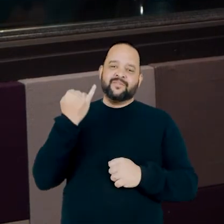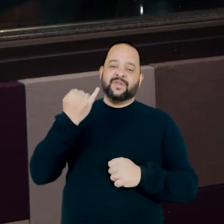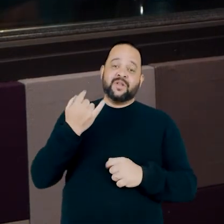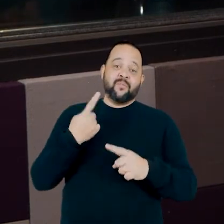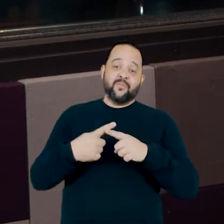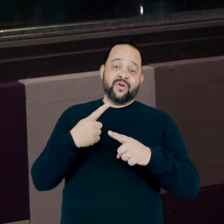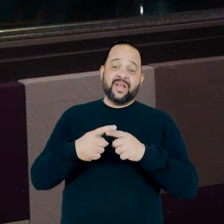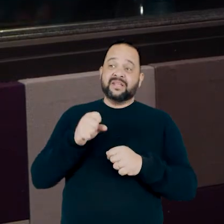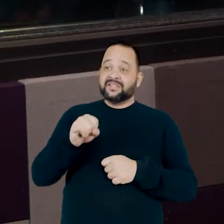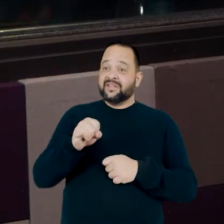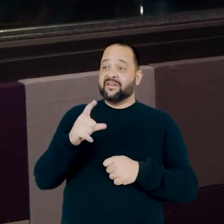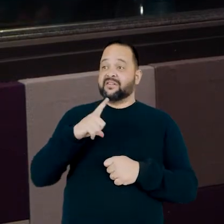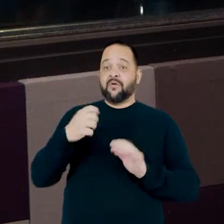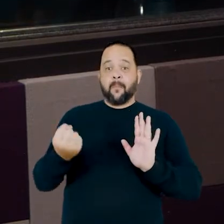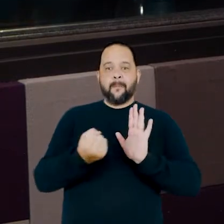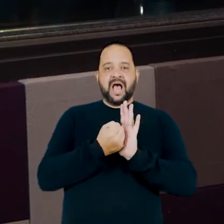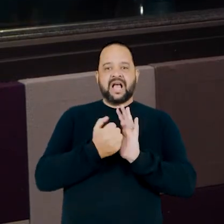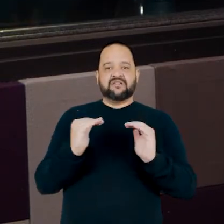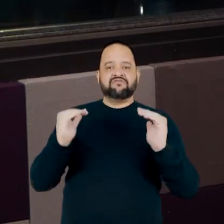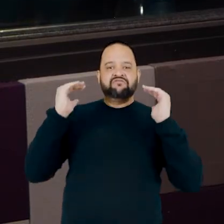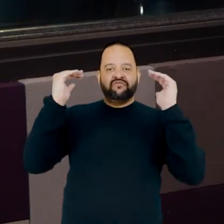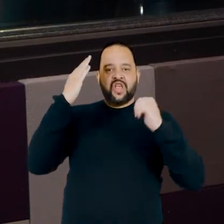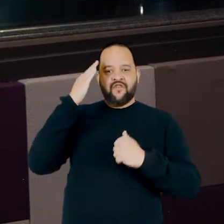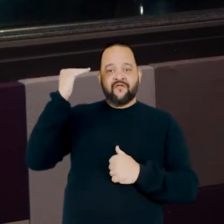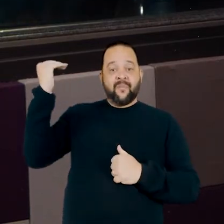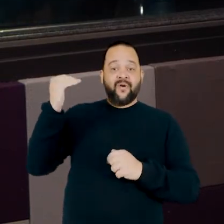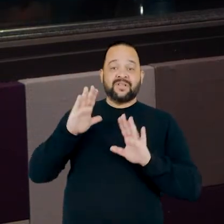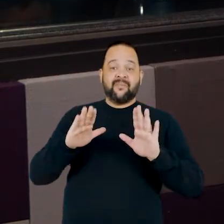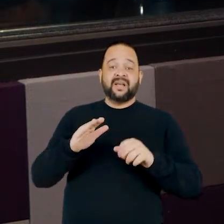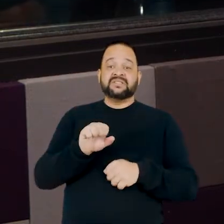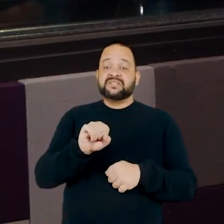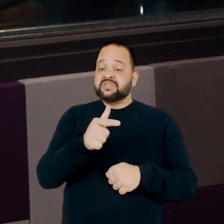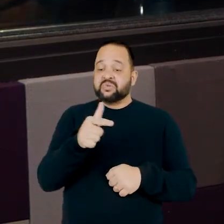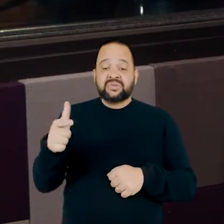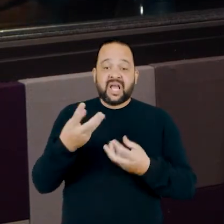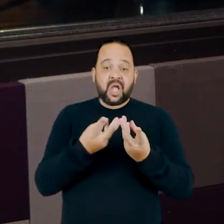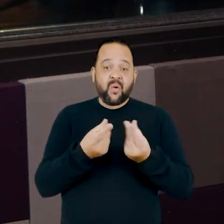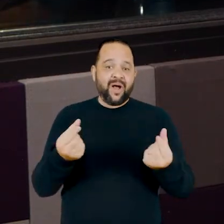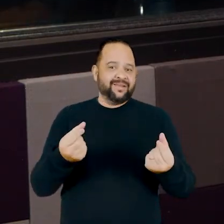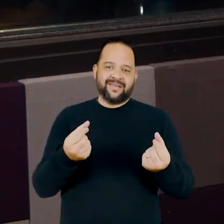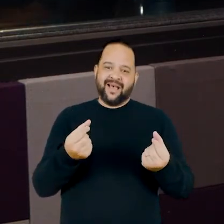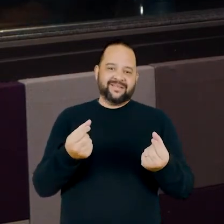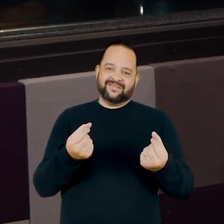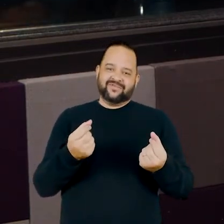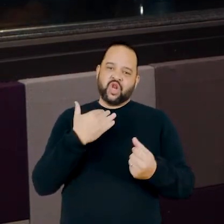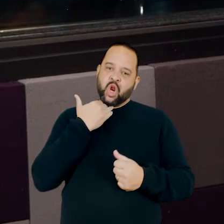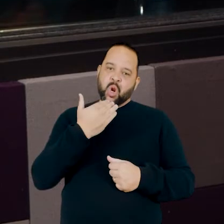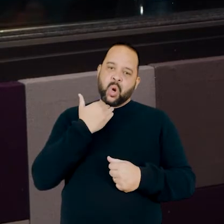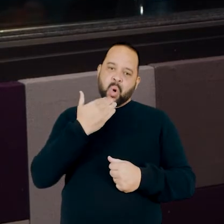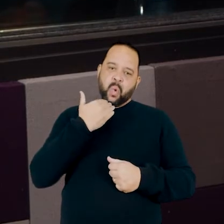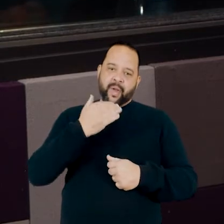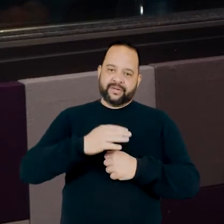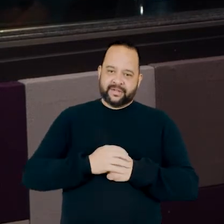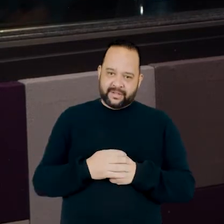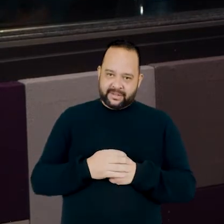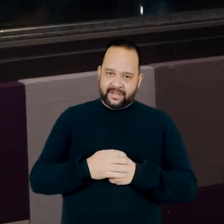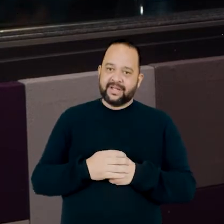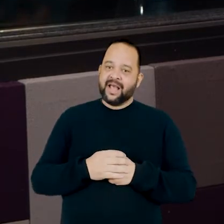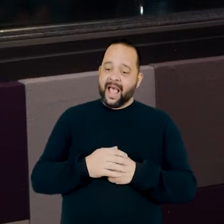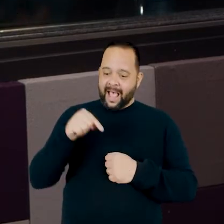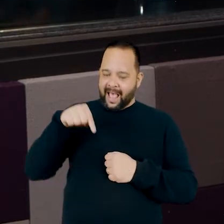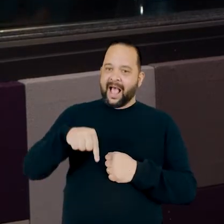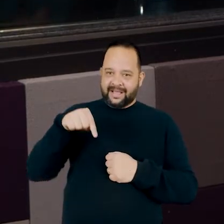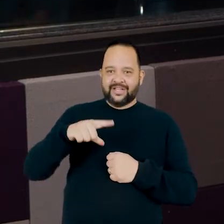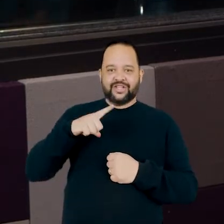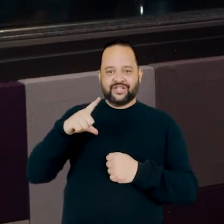adianta ter nome, não tem qualidade, não vai vender do mesmo jeito. Exato. Então, quando o nome está aprelado à qualidade, que é o caso da